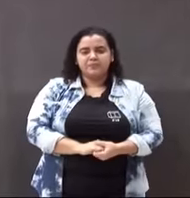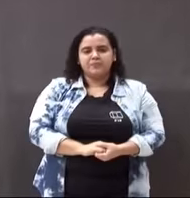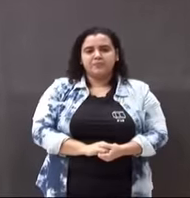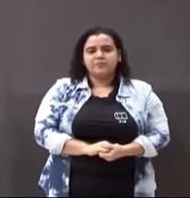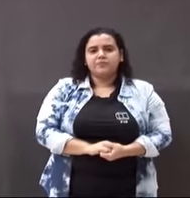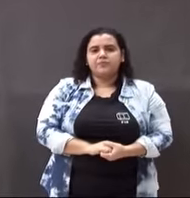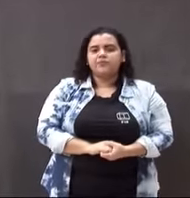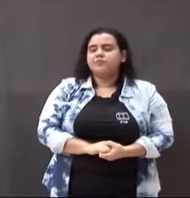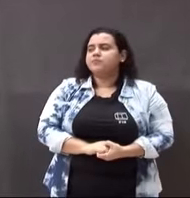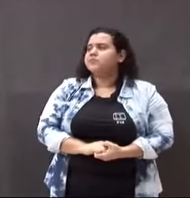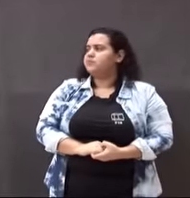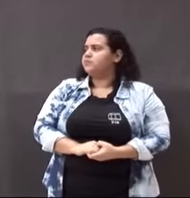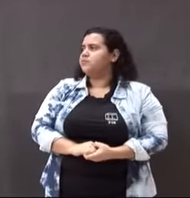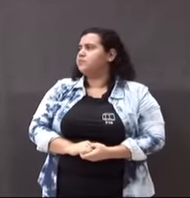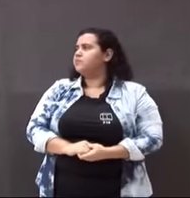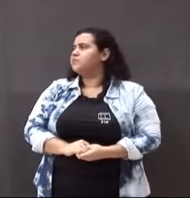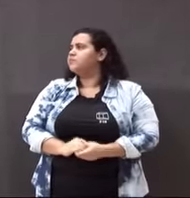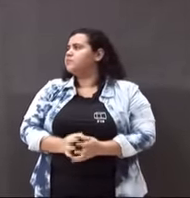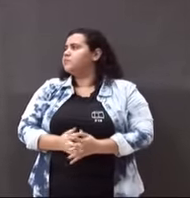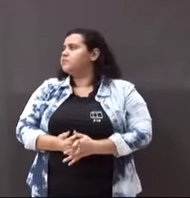segura aí.